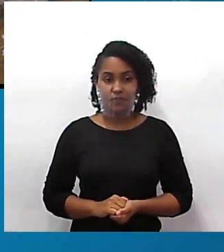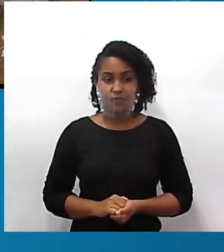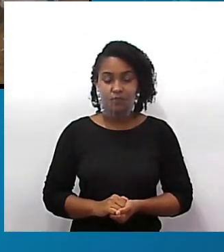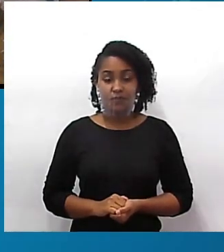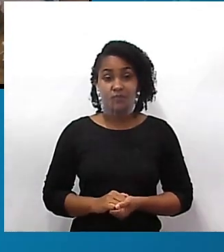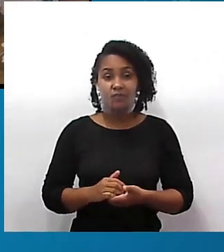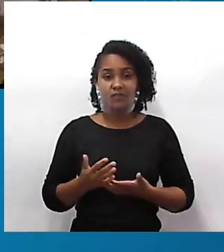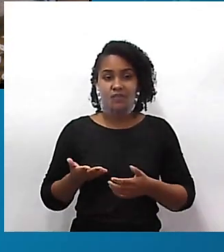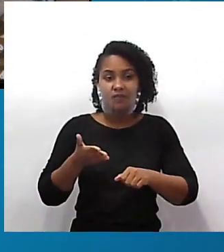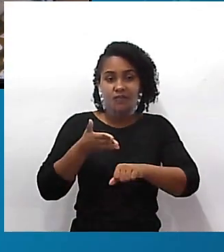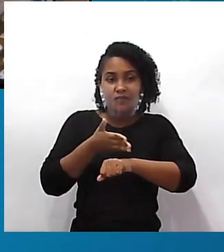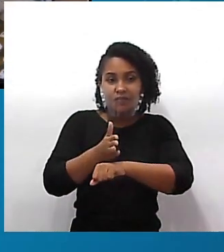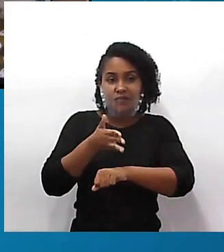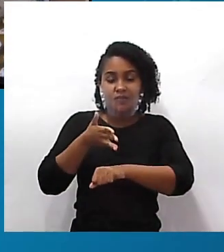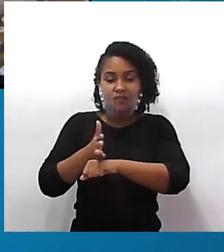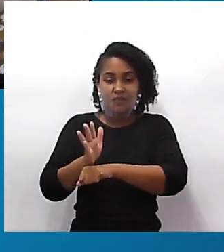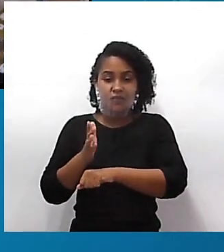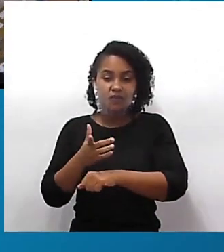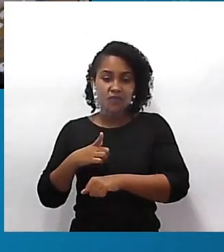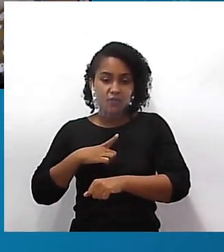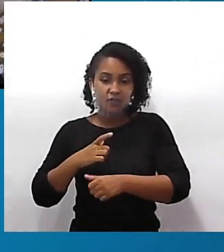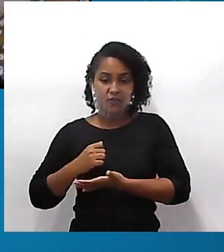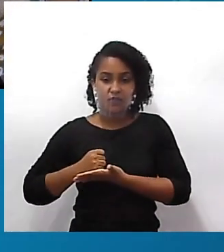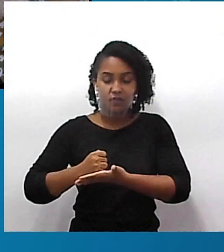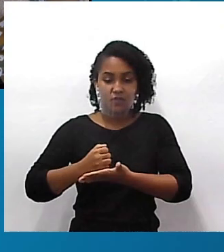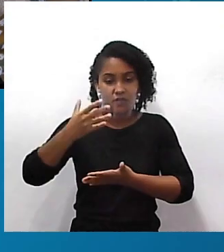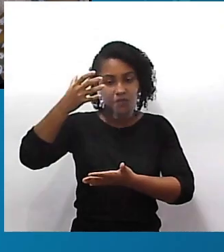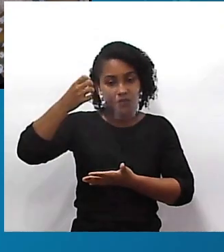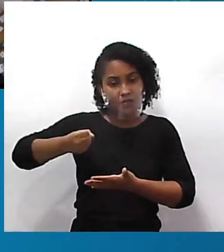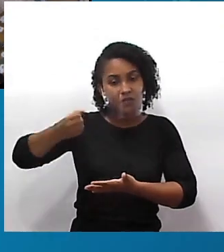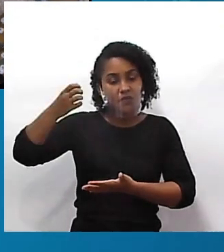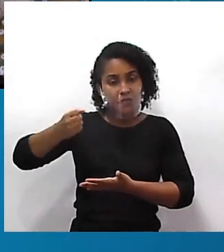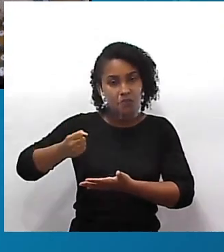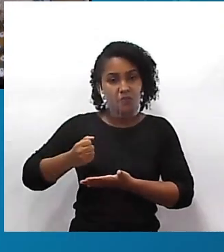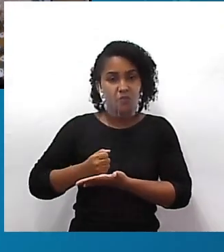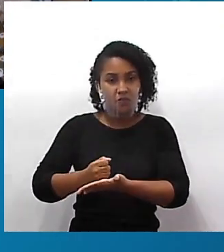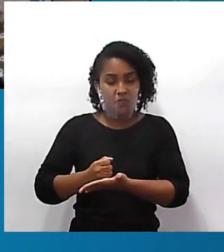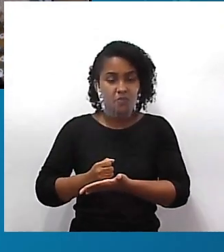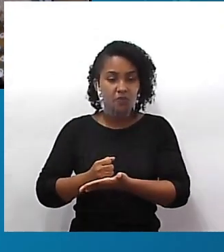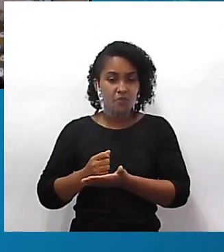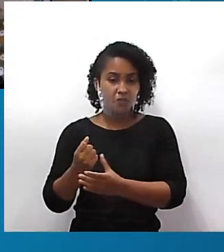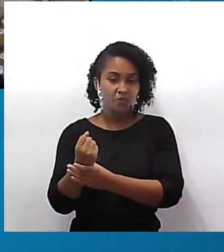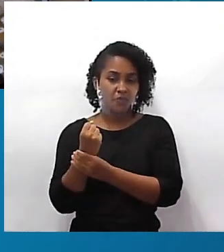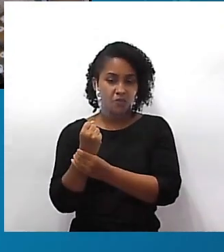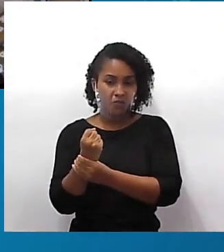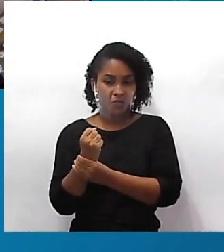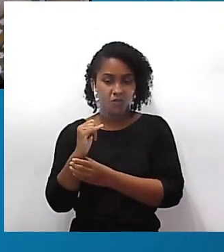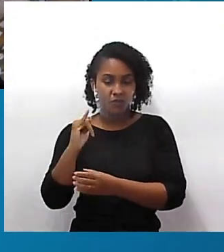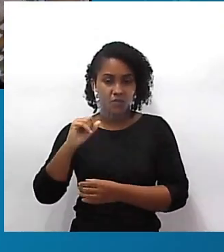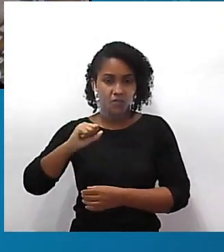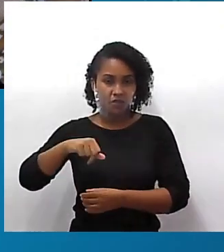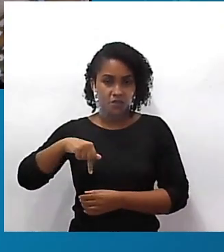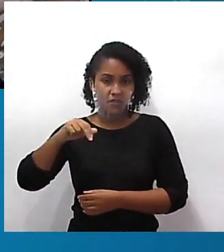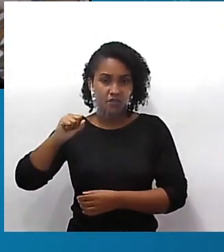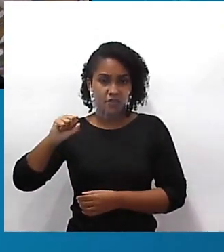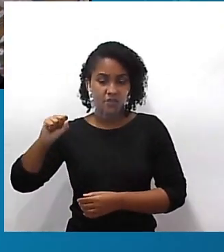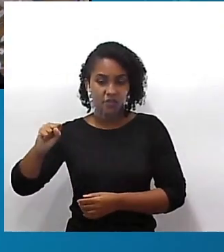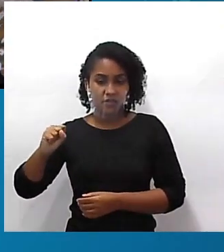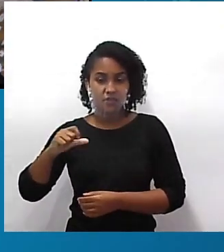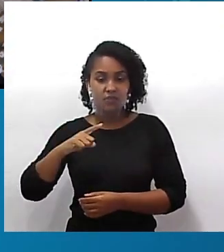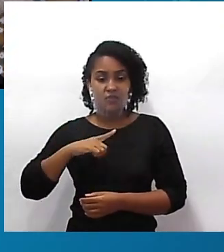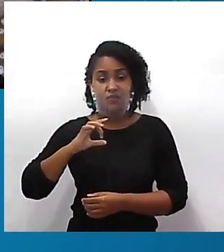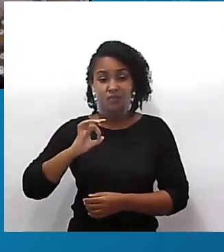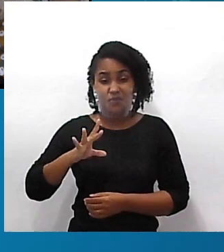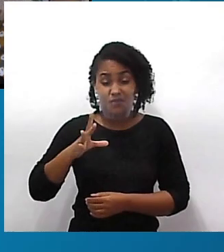O acesso a benefícios como auxílio-doença, protegidos pelo Instituto Nacional de Seguridade Social, só